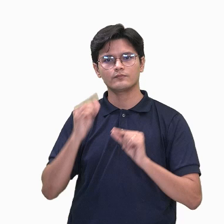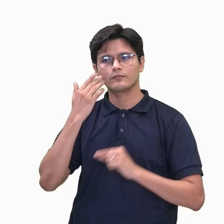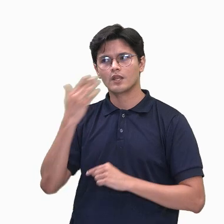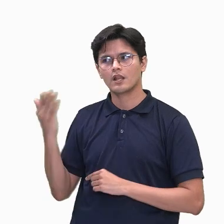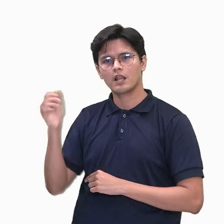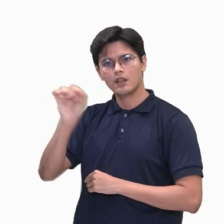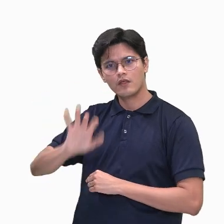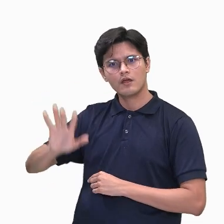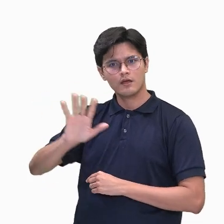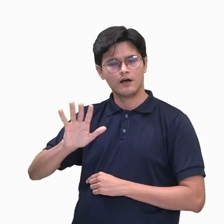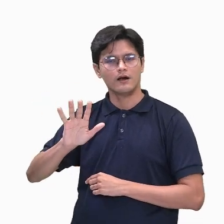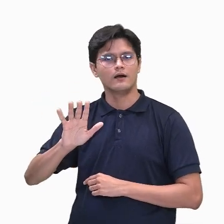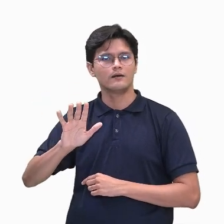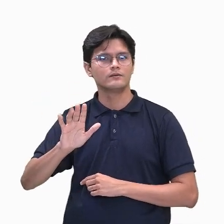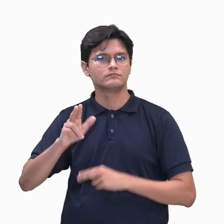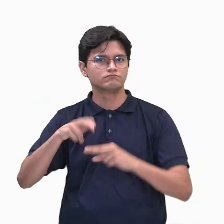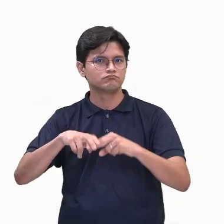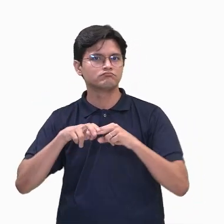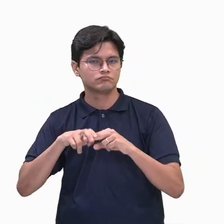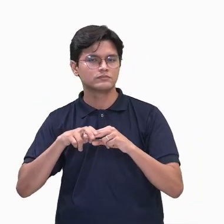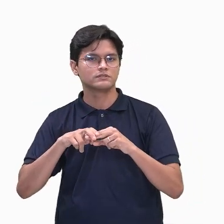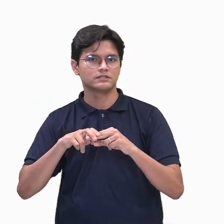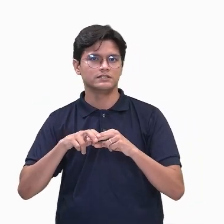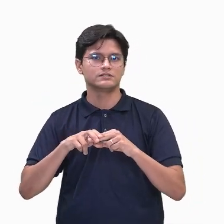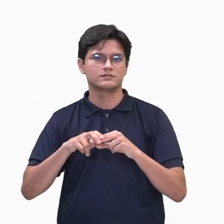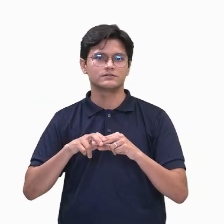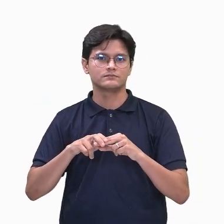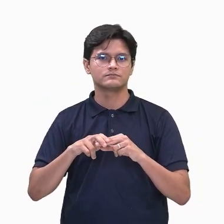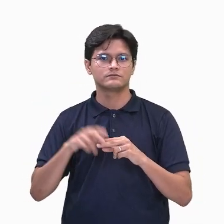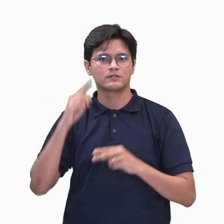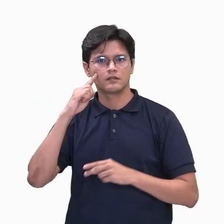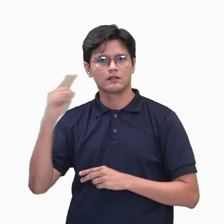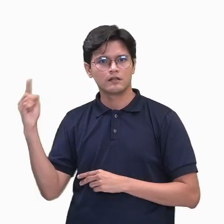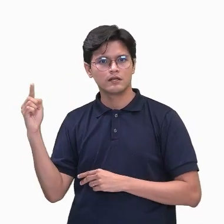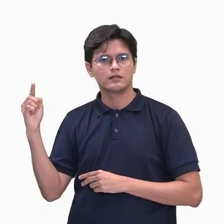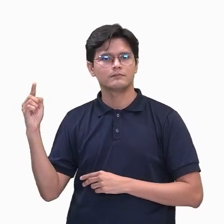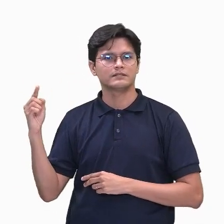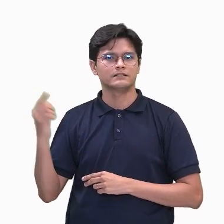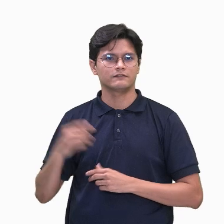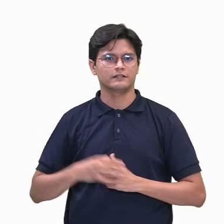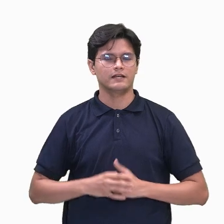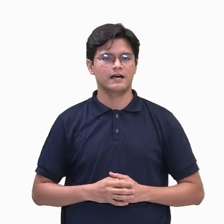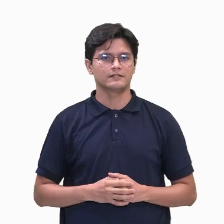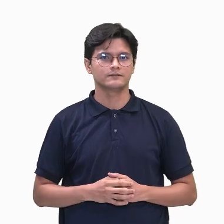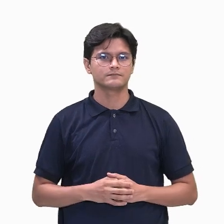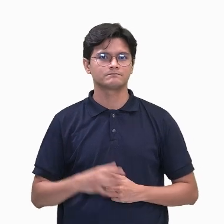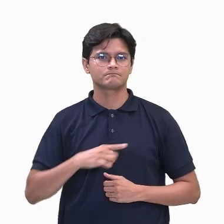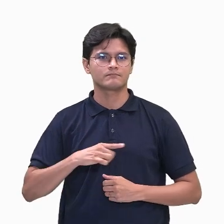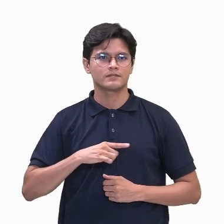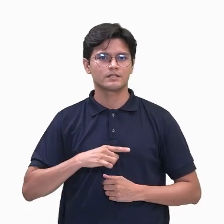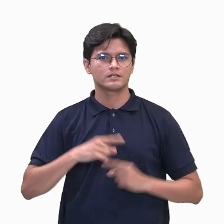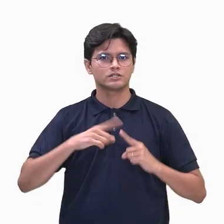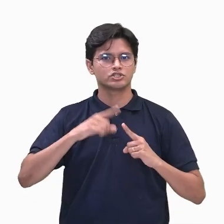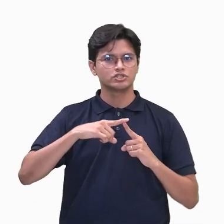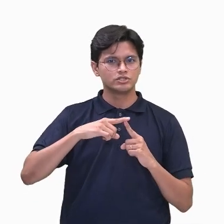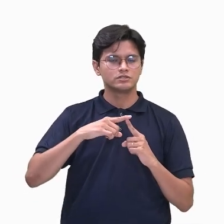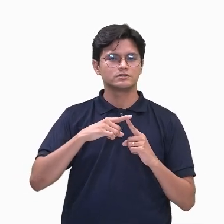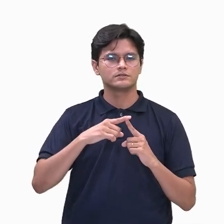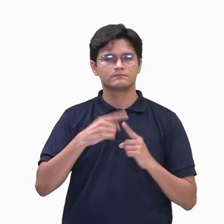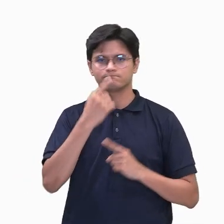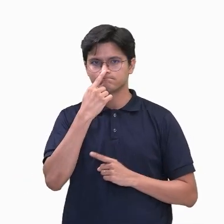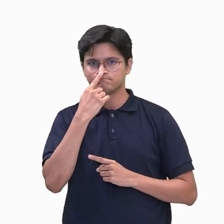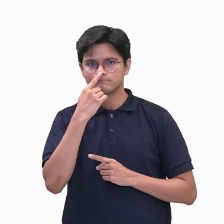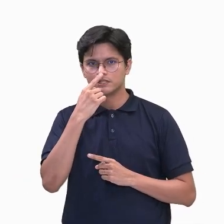imagem, você consegue observar o epitélio ciliado na mucosa nasal. A gente tem esses pelos aí no nariz e eles